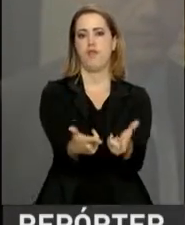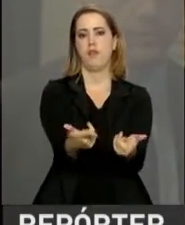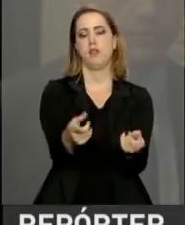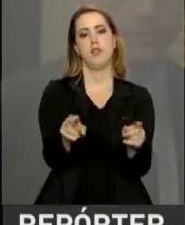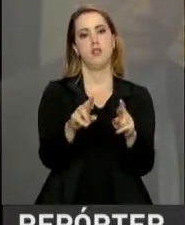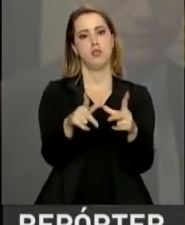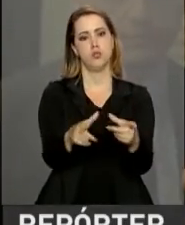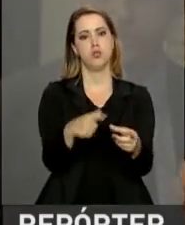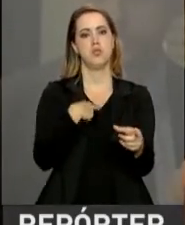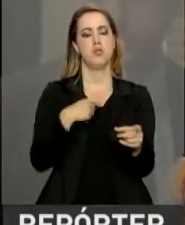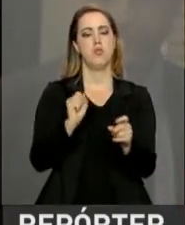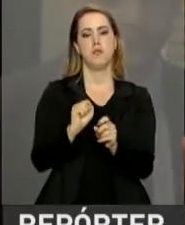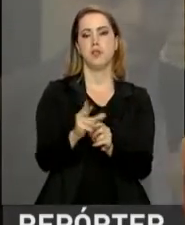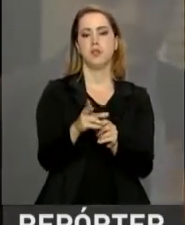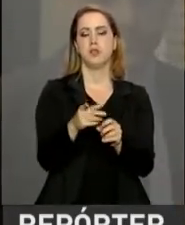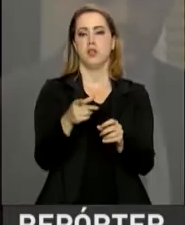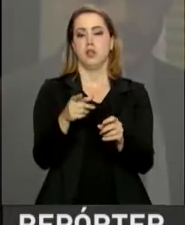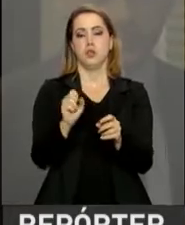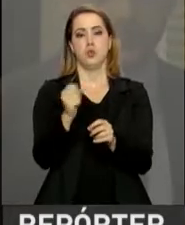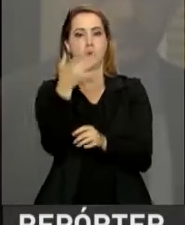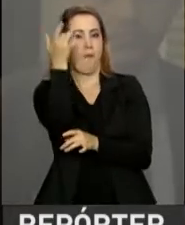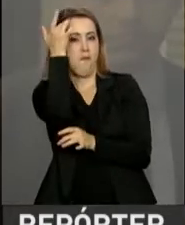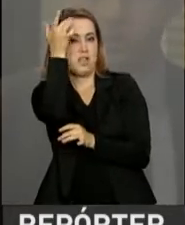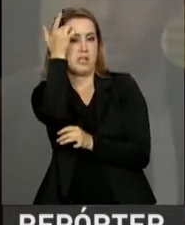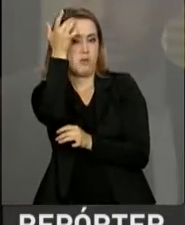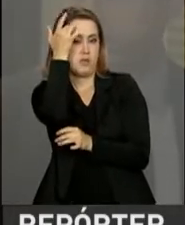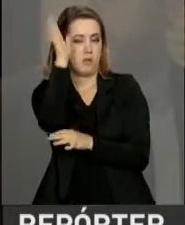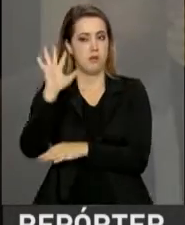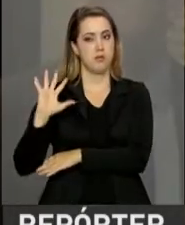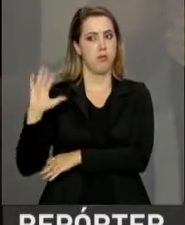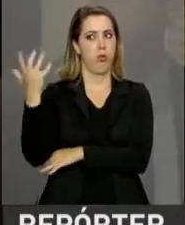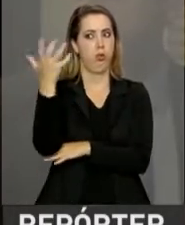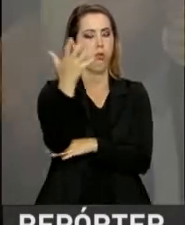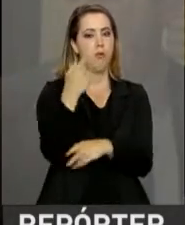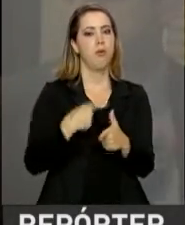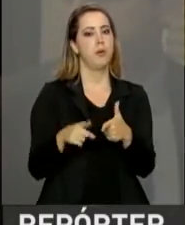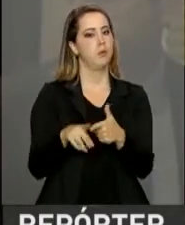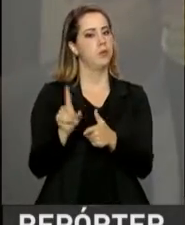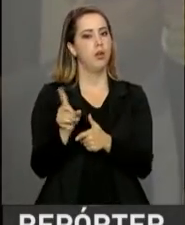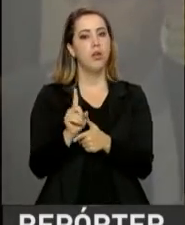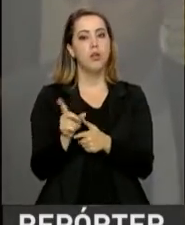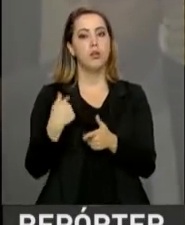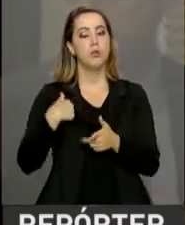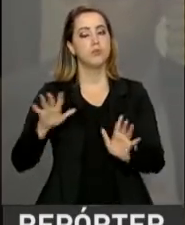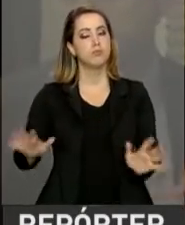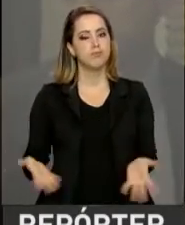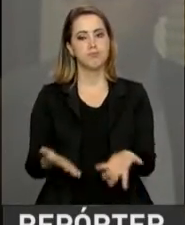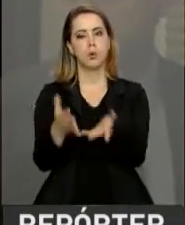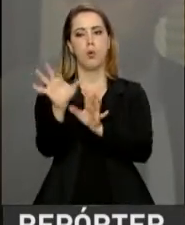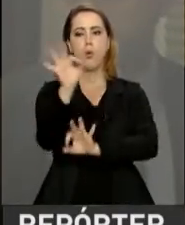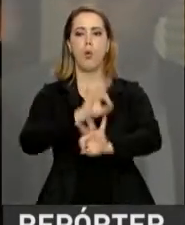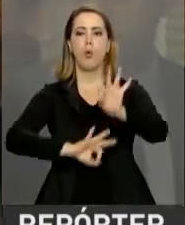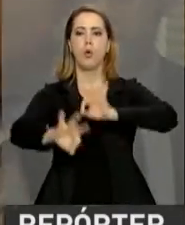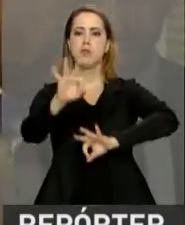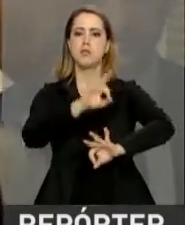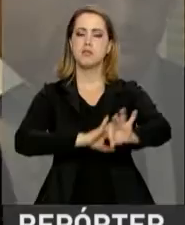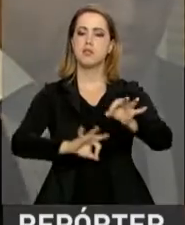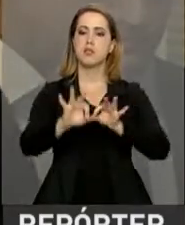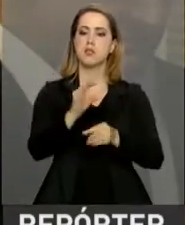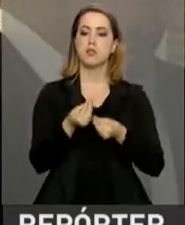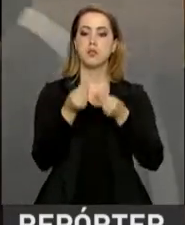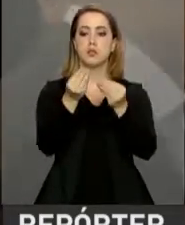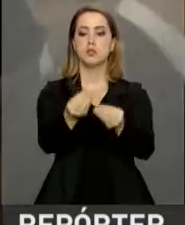tipo de excepcionalidade sem facilitar agressões ao meio ambiente mas promovendo a organização dando segurança jurídica